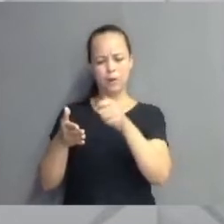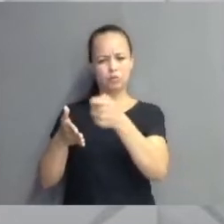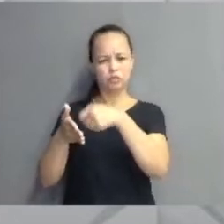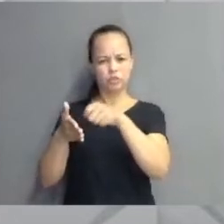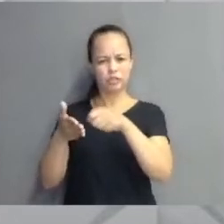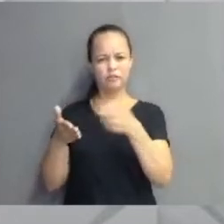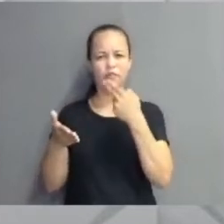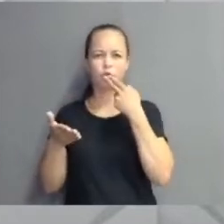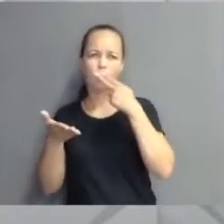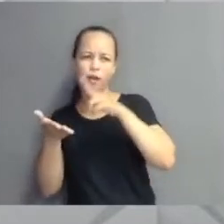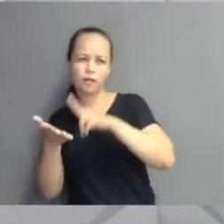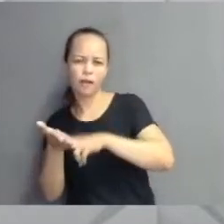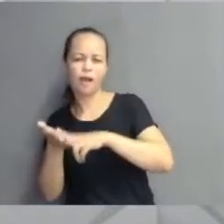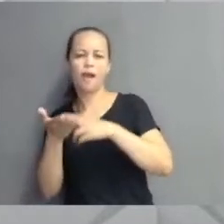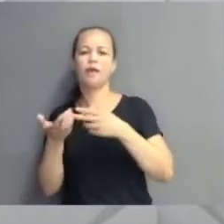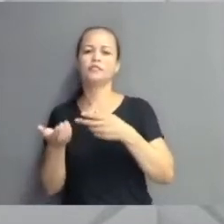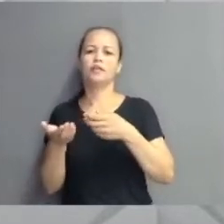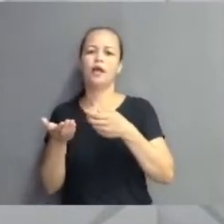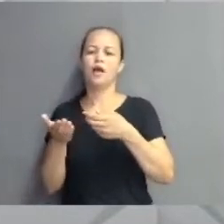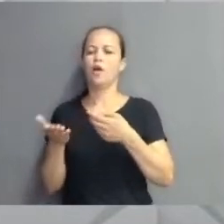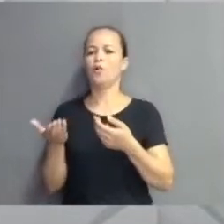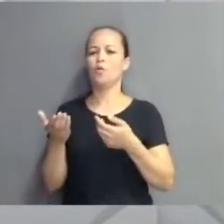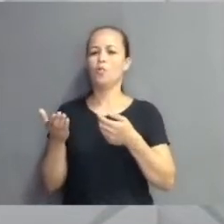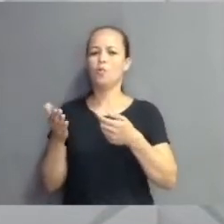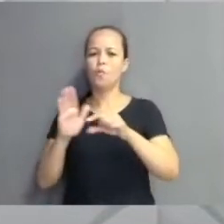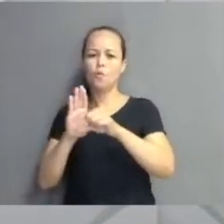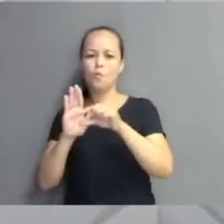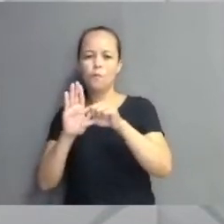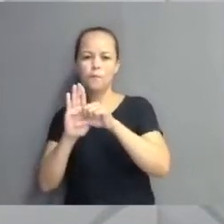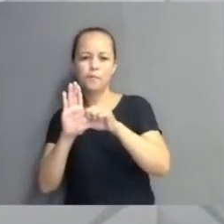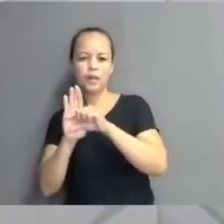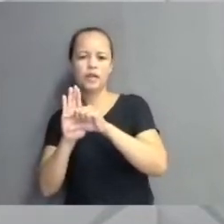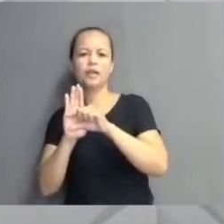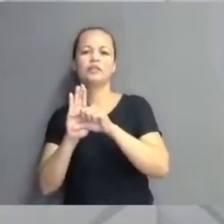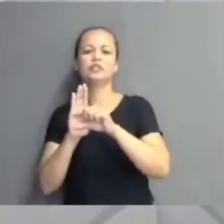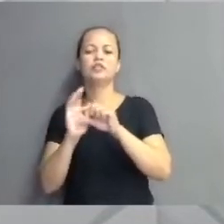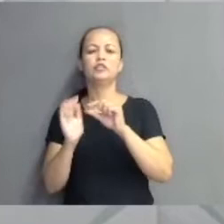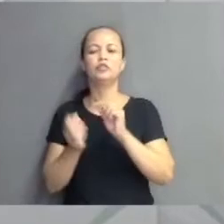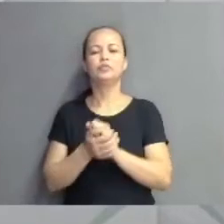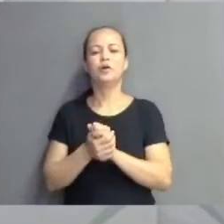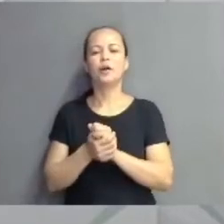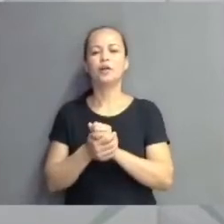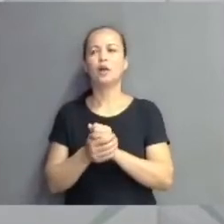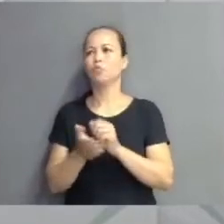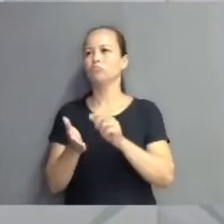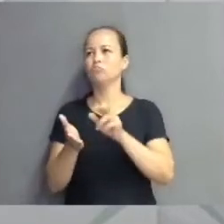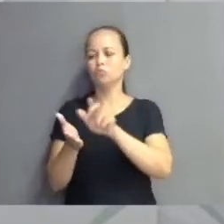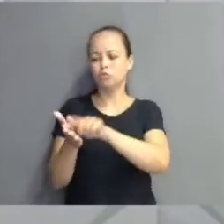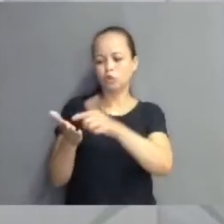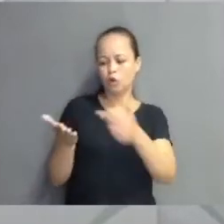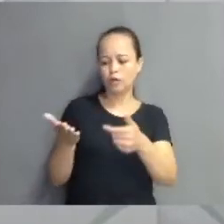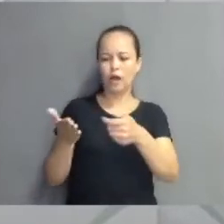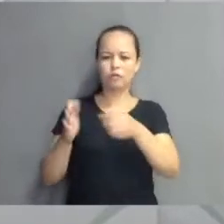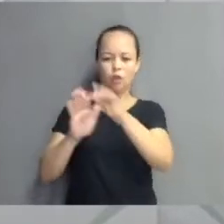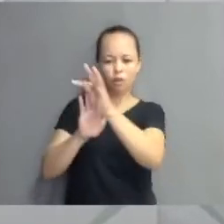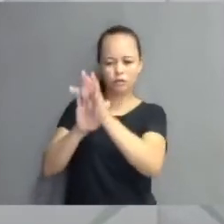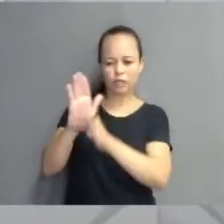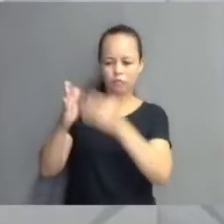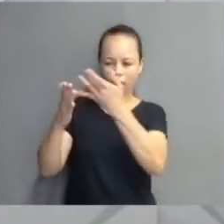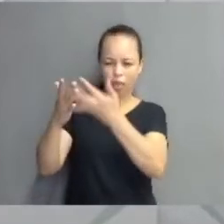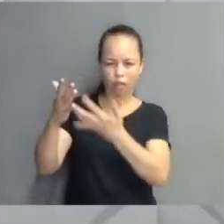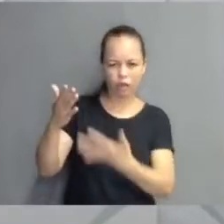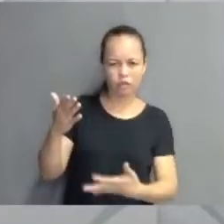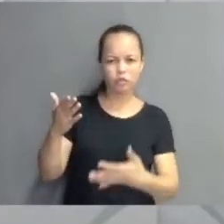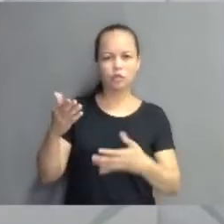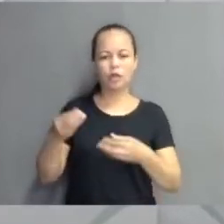carta escreveu um bilhetinho ou a empresa de jornal pode fazer ali escrever aquele texto de jornal e mandar